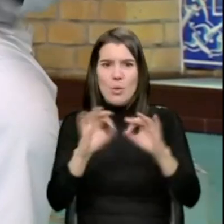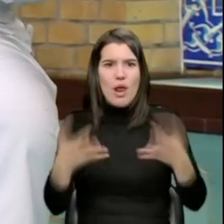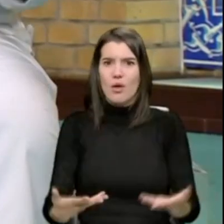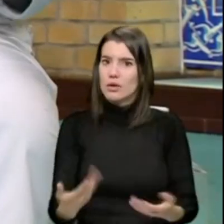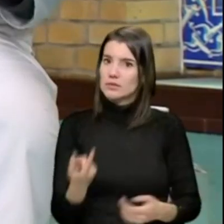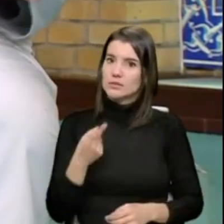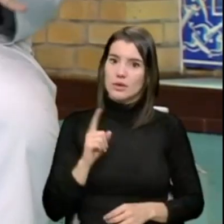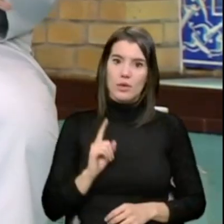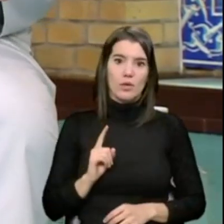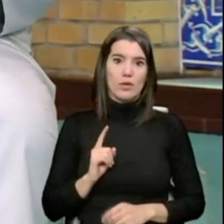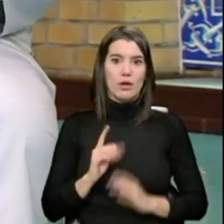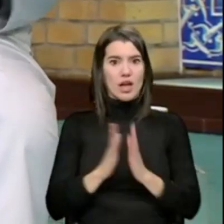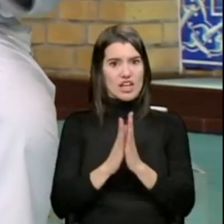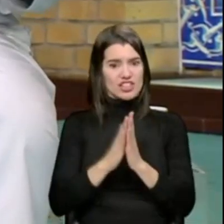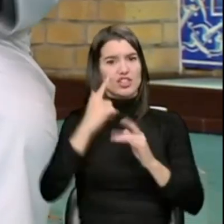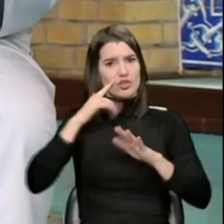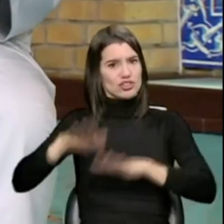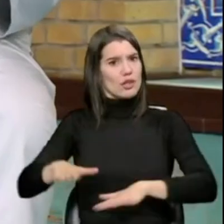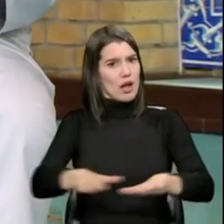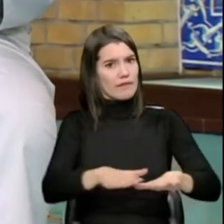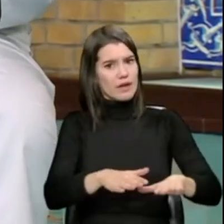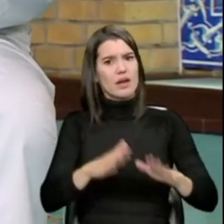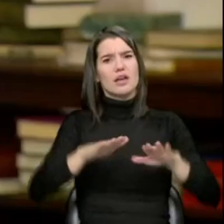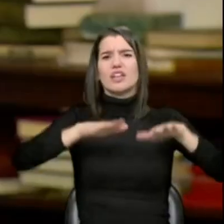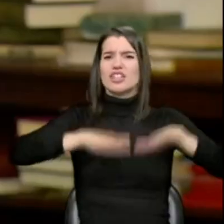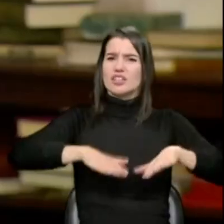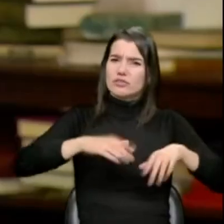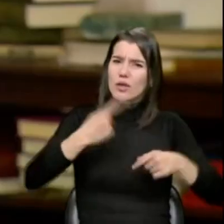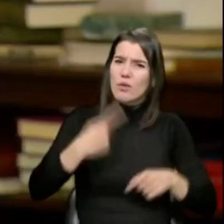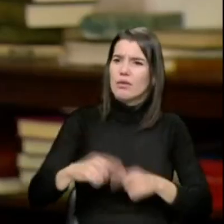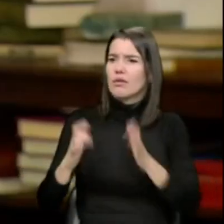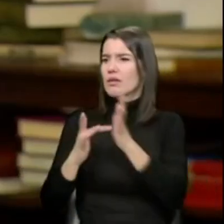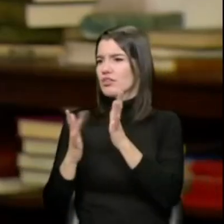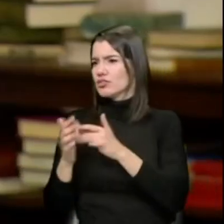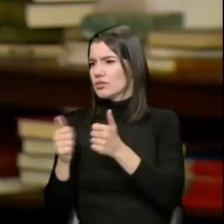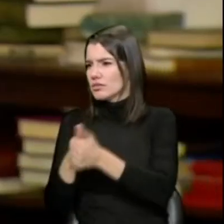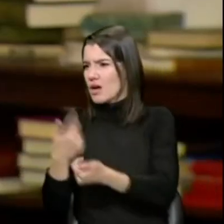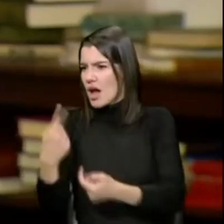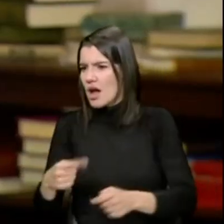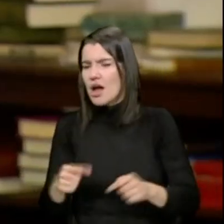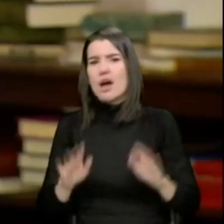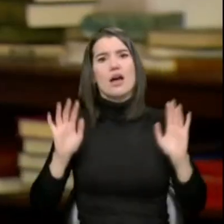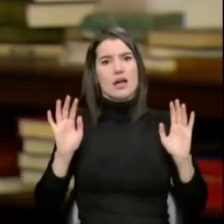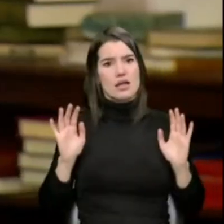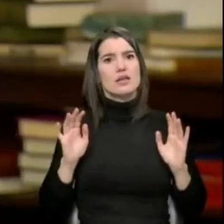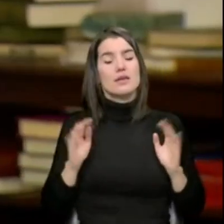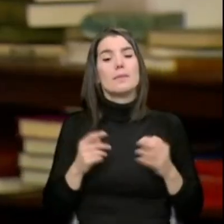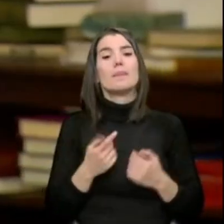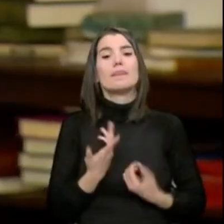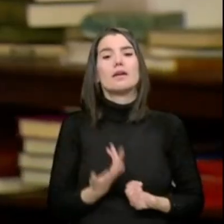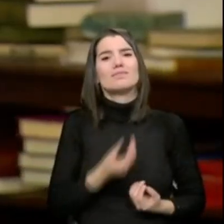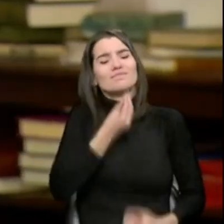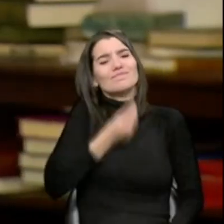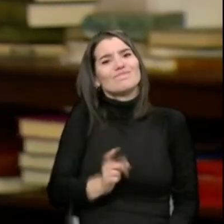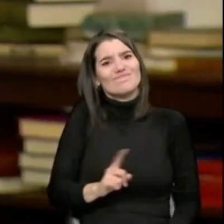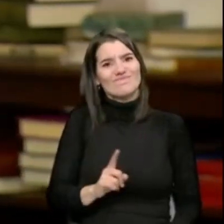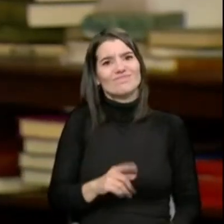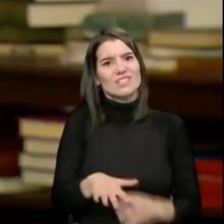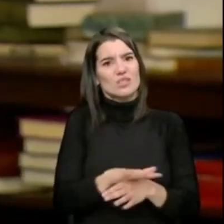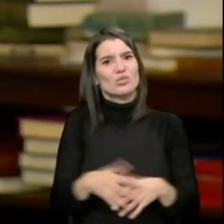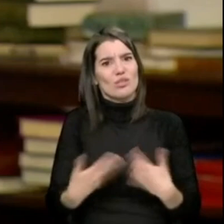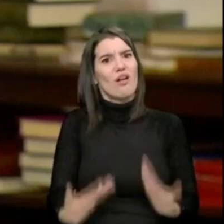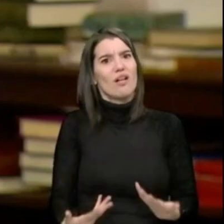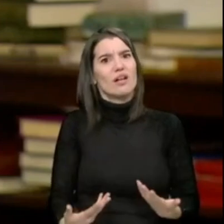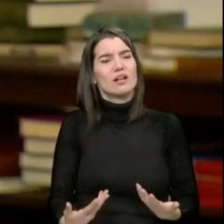é. E as religiões já existiam na altura. Já havia Islão, já havia cristianismo, já havia tudo. Então, é uma situação ingrata que nós temos,